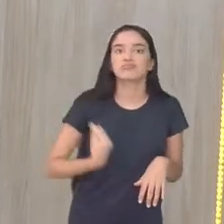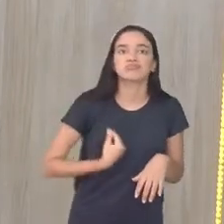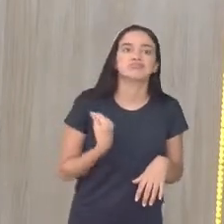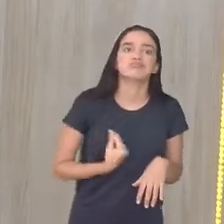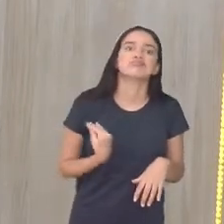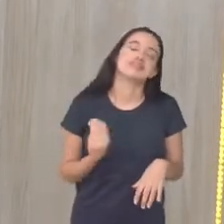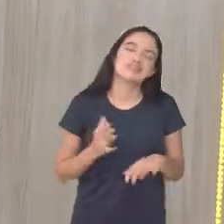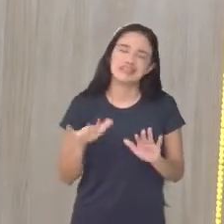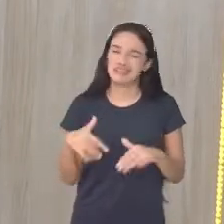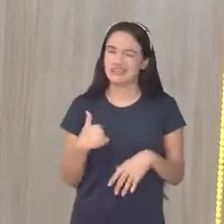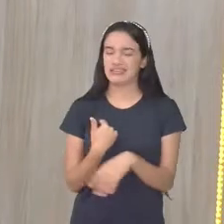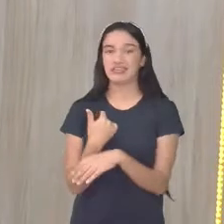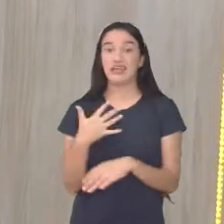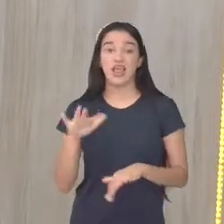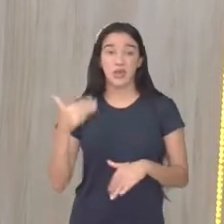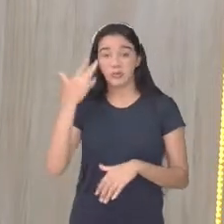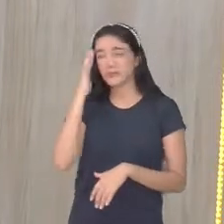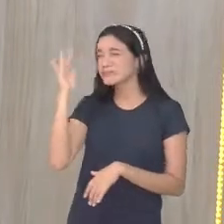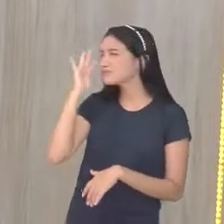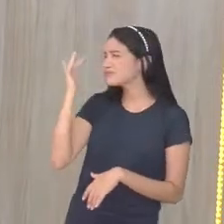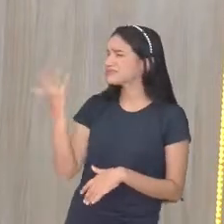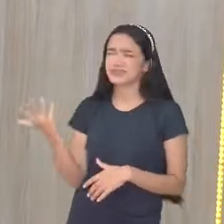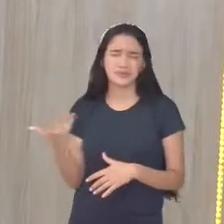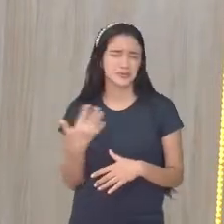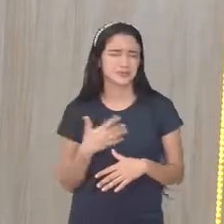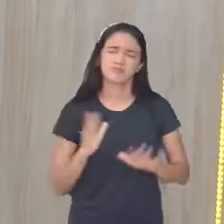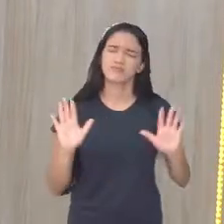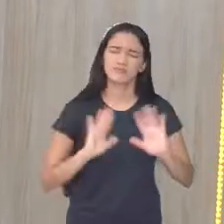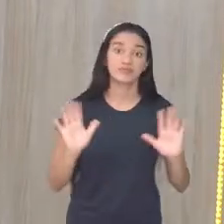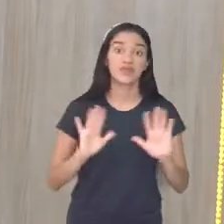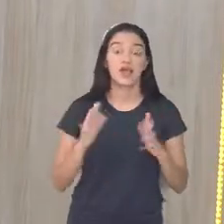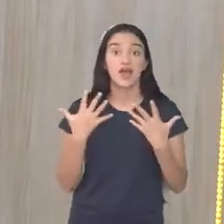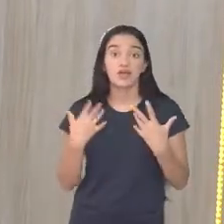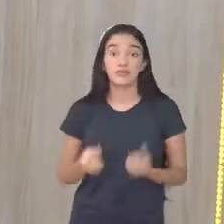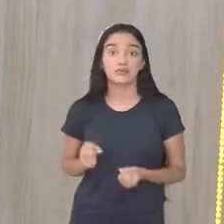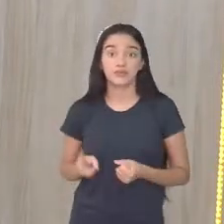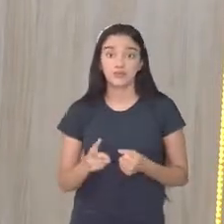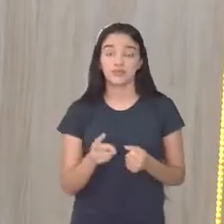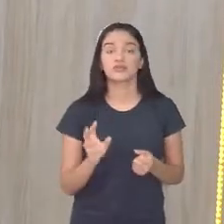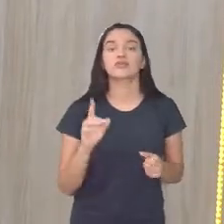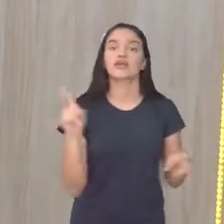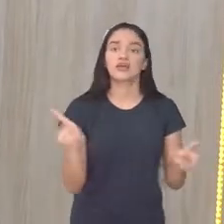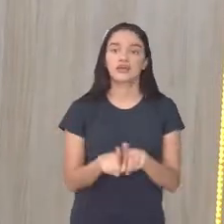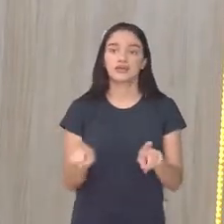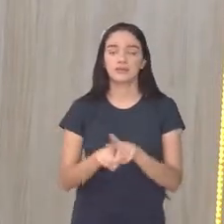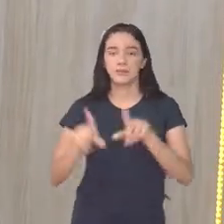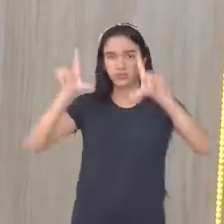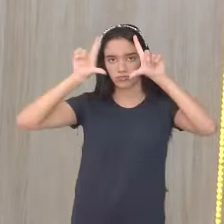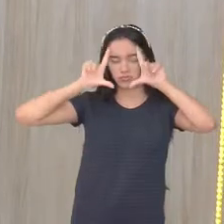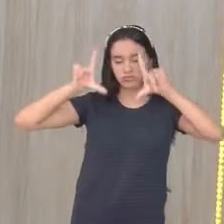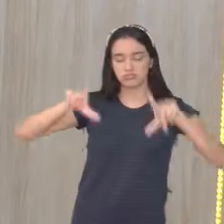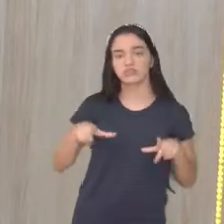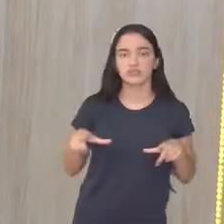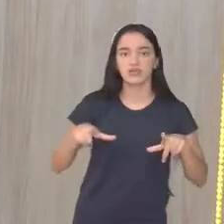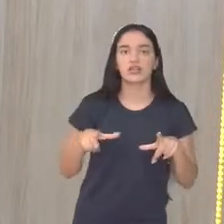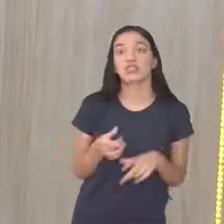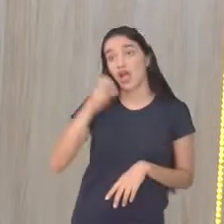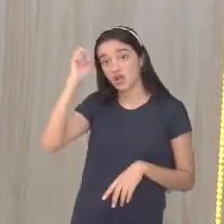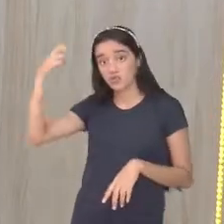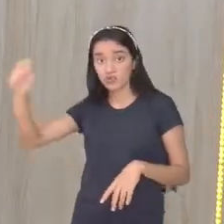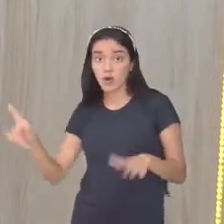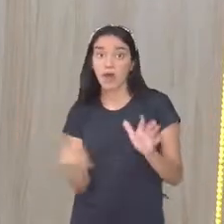era um as fases, pesquisador, ele era um pesquisador da imagem. Pois é, como é meu rosto. Ele fez desde novo,